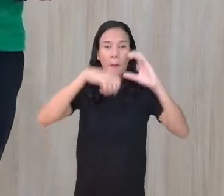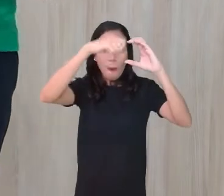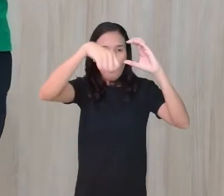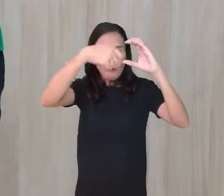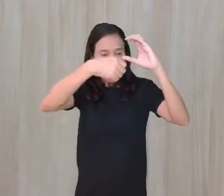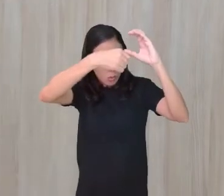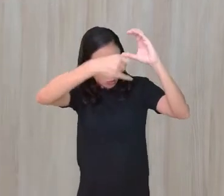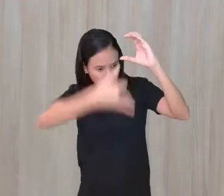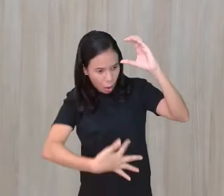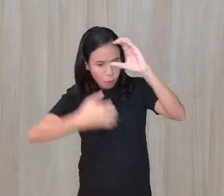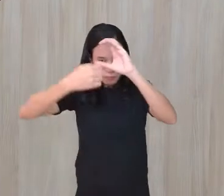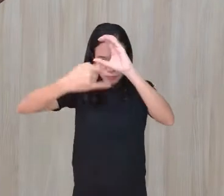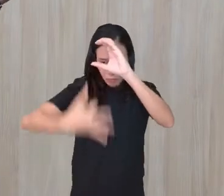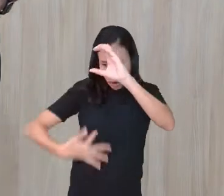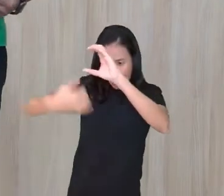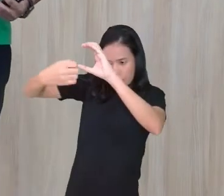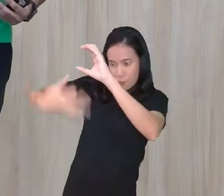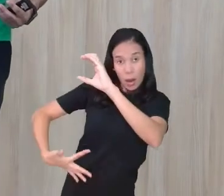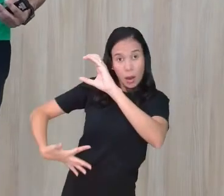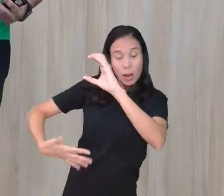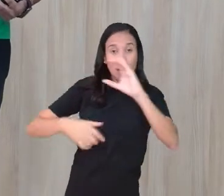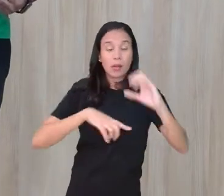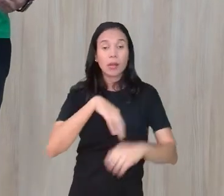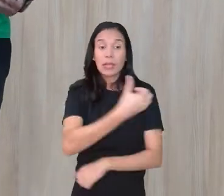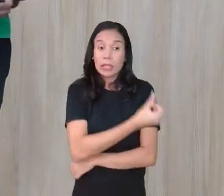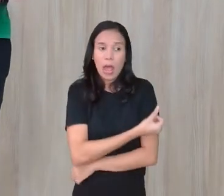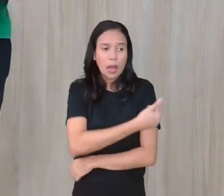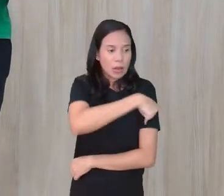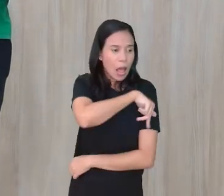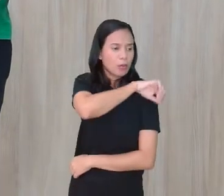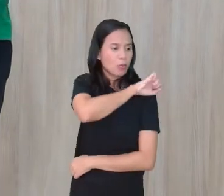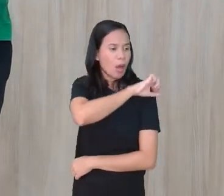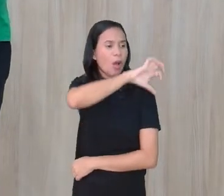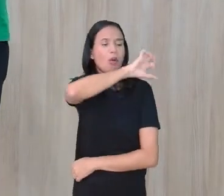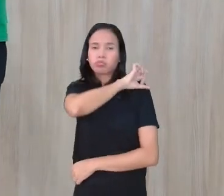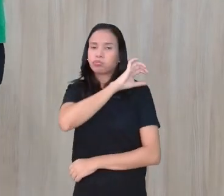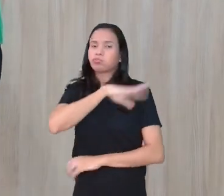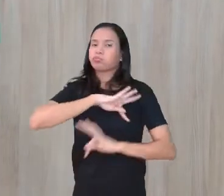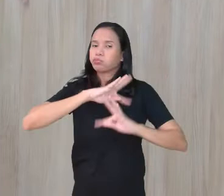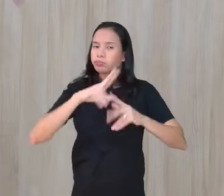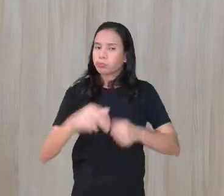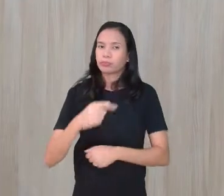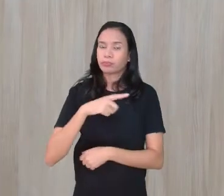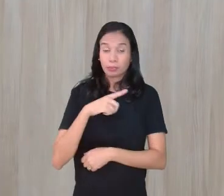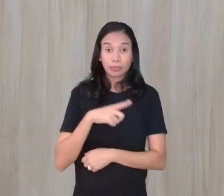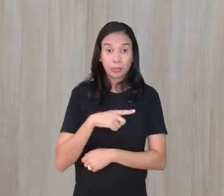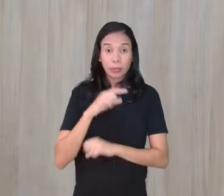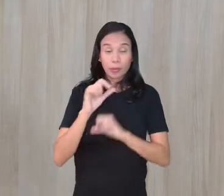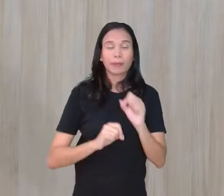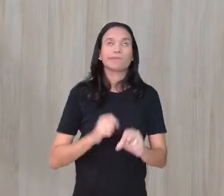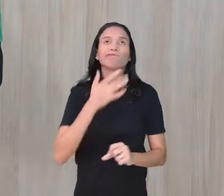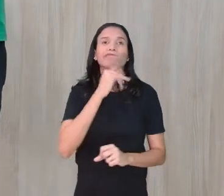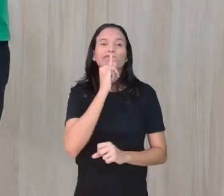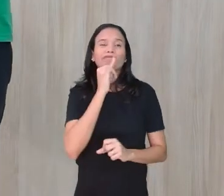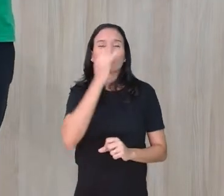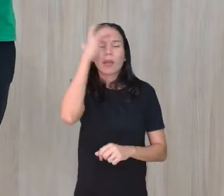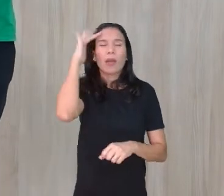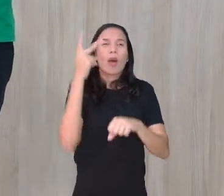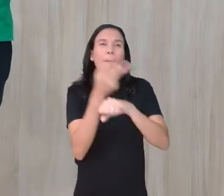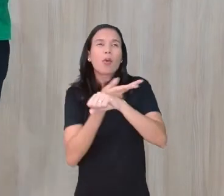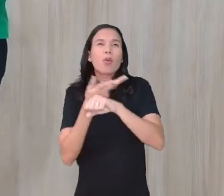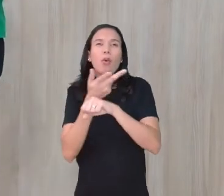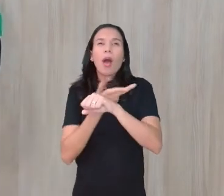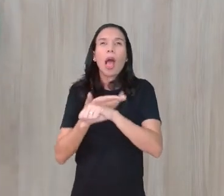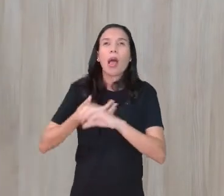7º, do 8º ano, do 9º ano também. Então lá na playlist do 6º ano, você vai clicar lá, vai estar todas